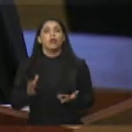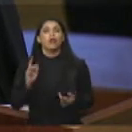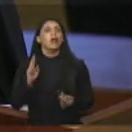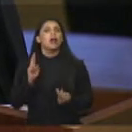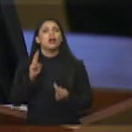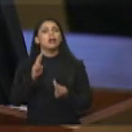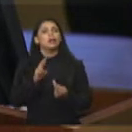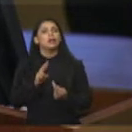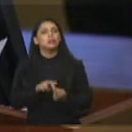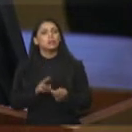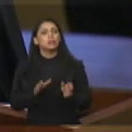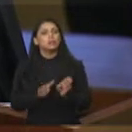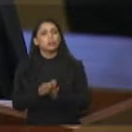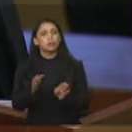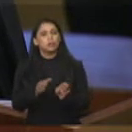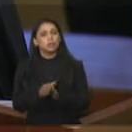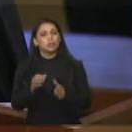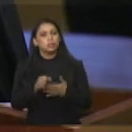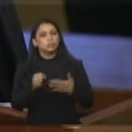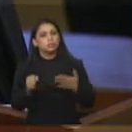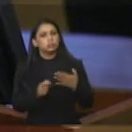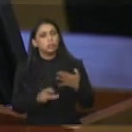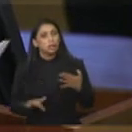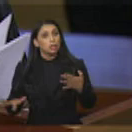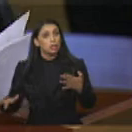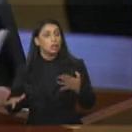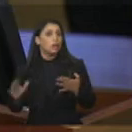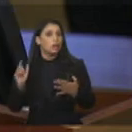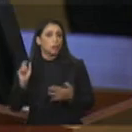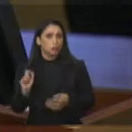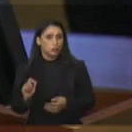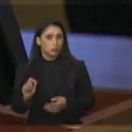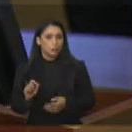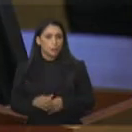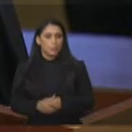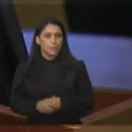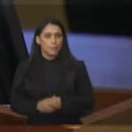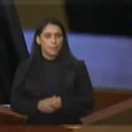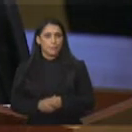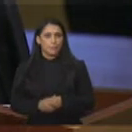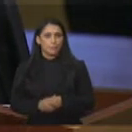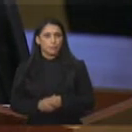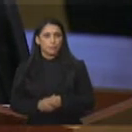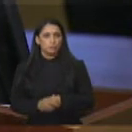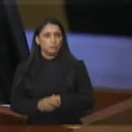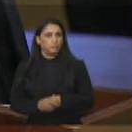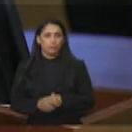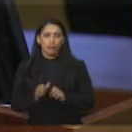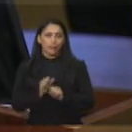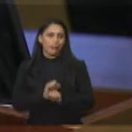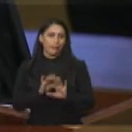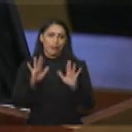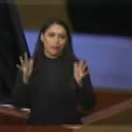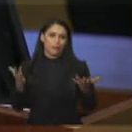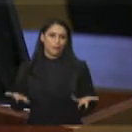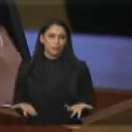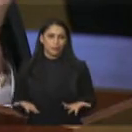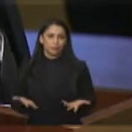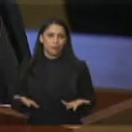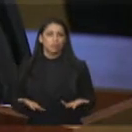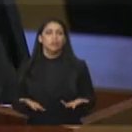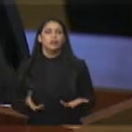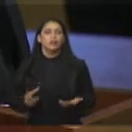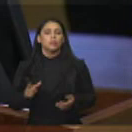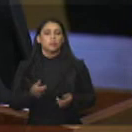essa orientação jurisprudencial são evidentes. prevalece na doutrina